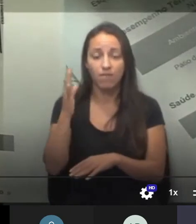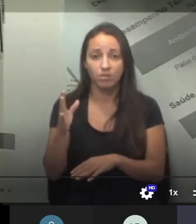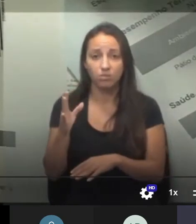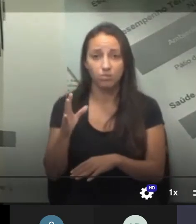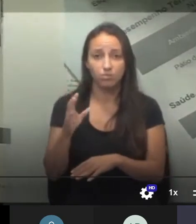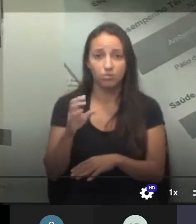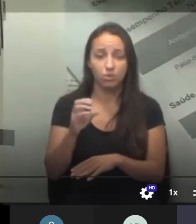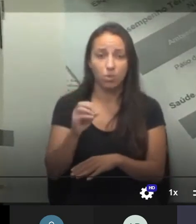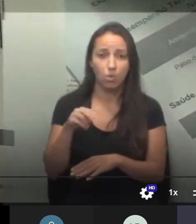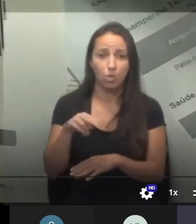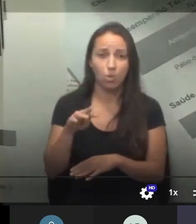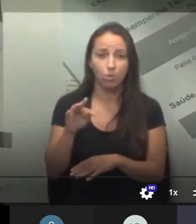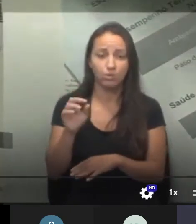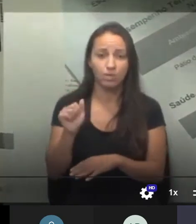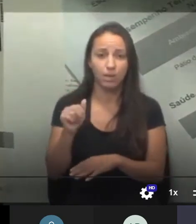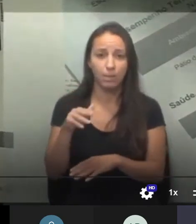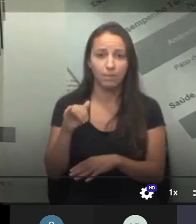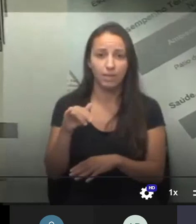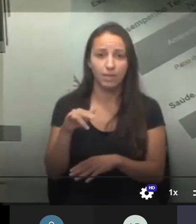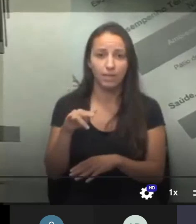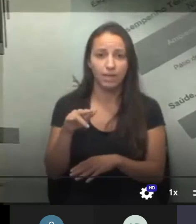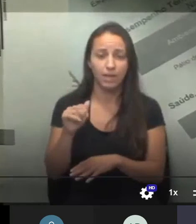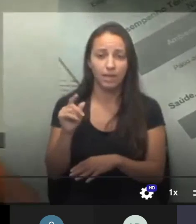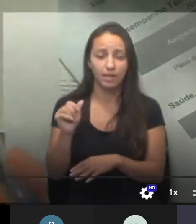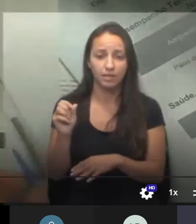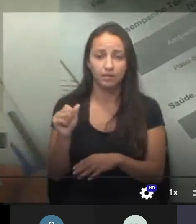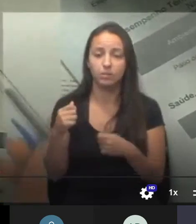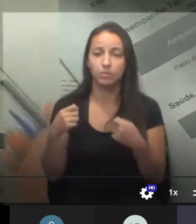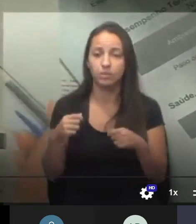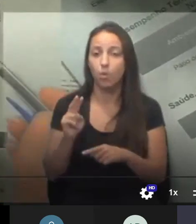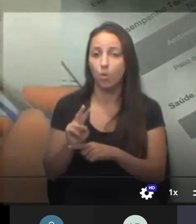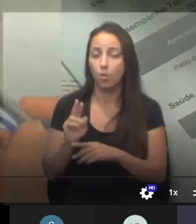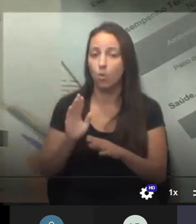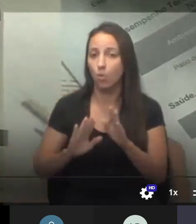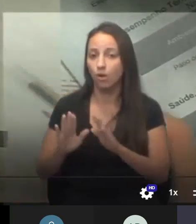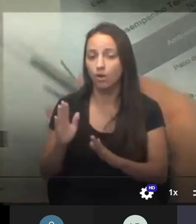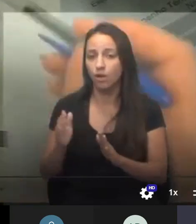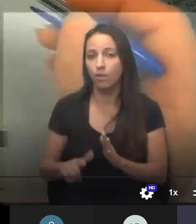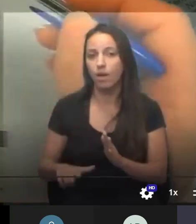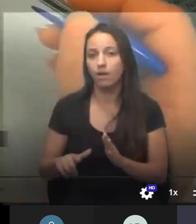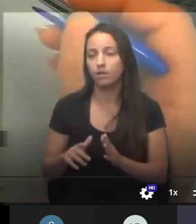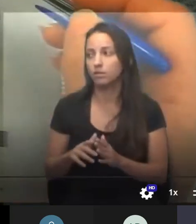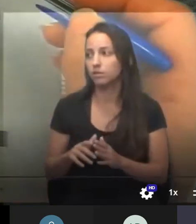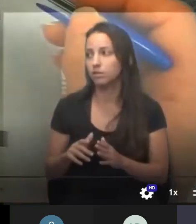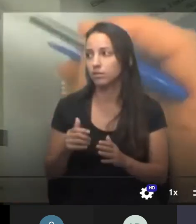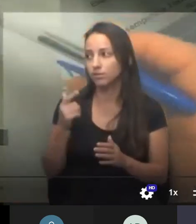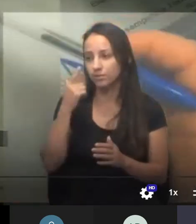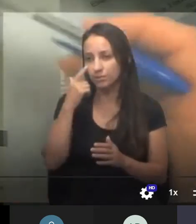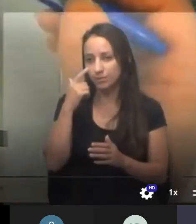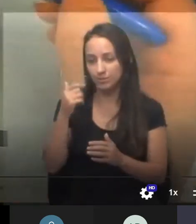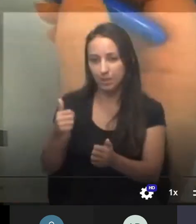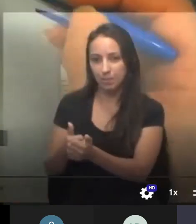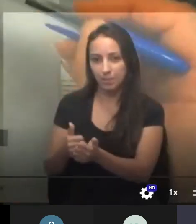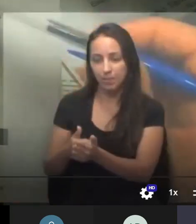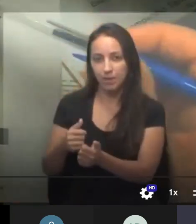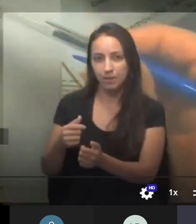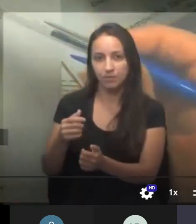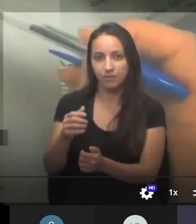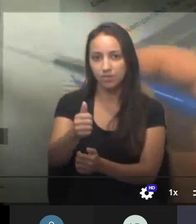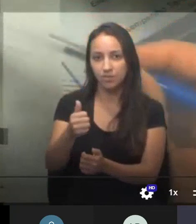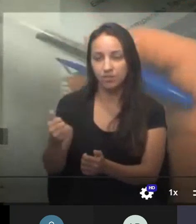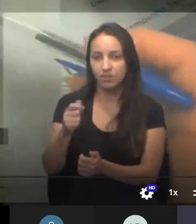serem contaminadas. Elas precisam de muito mais cuidado. Então, observe que o preparo de carne está logo ao lado da geladeira. Tirou